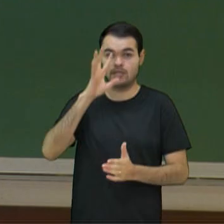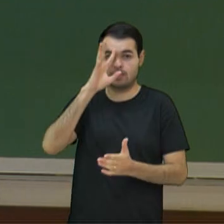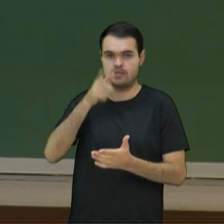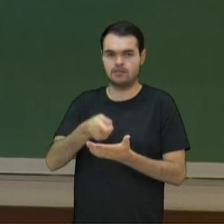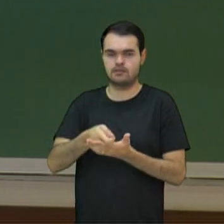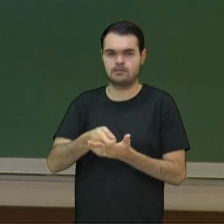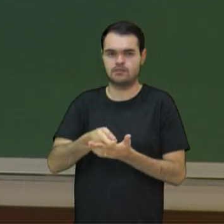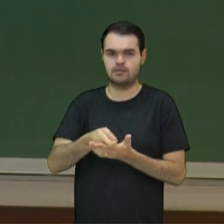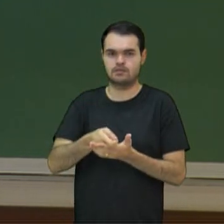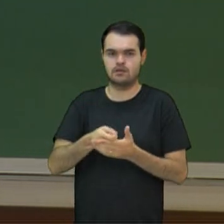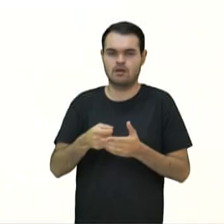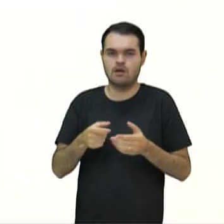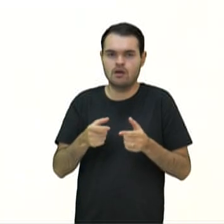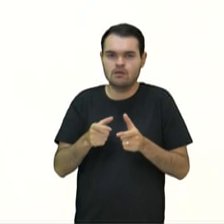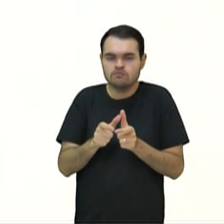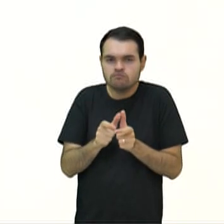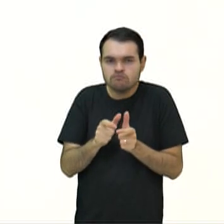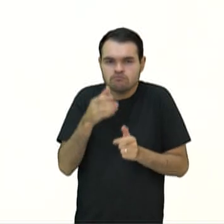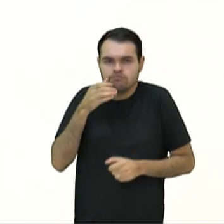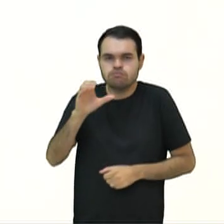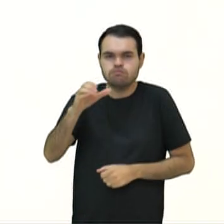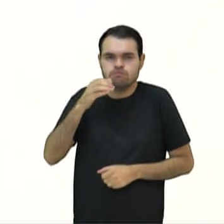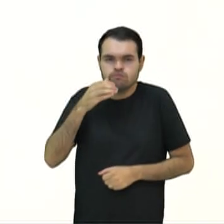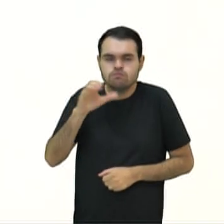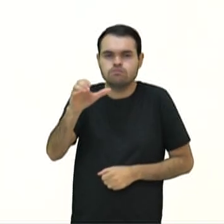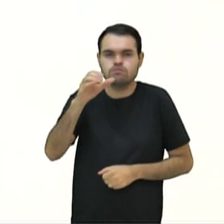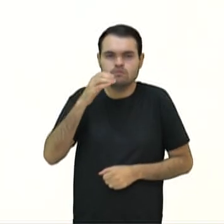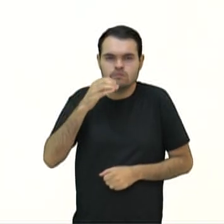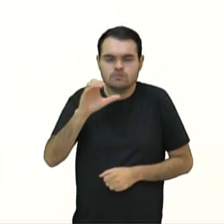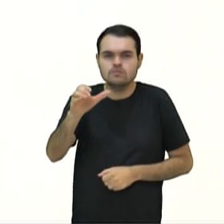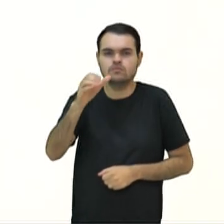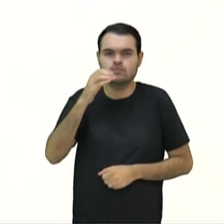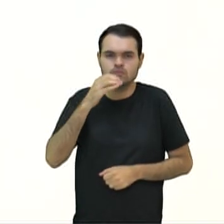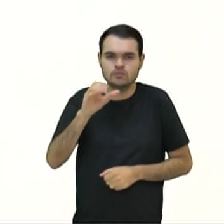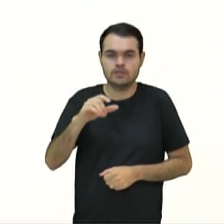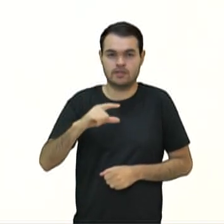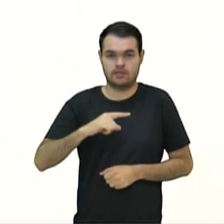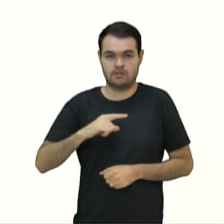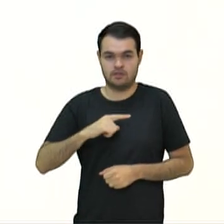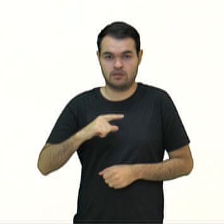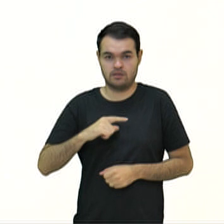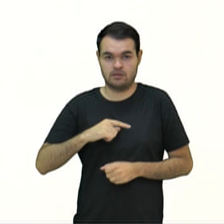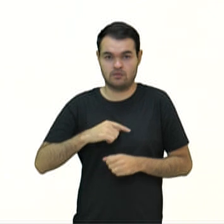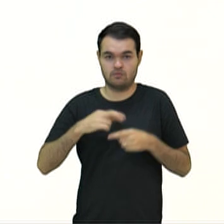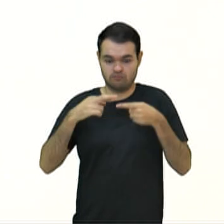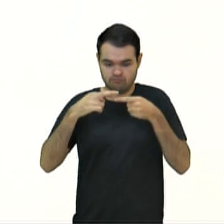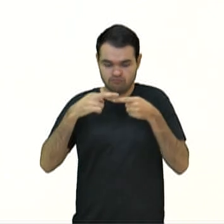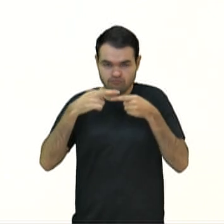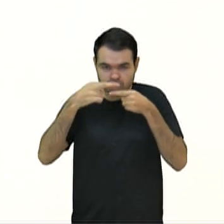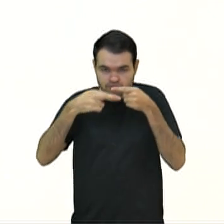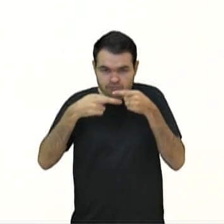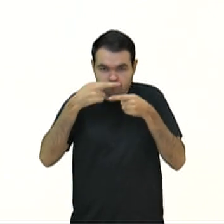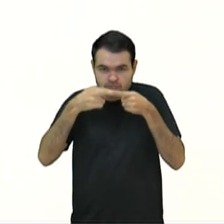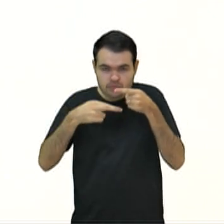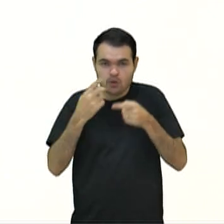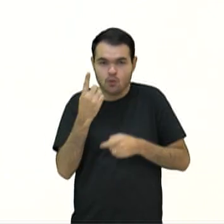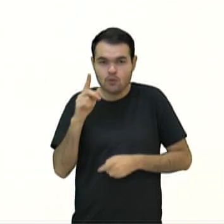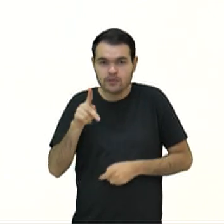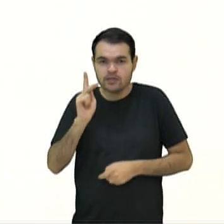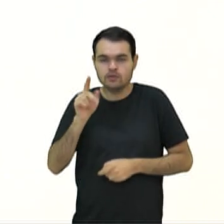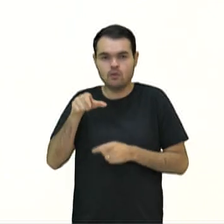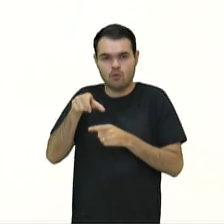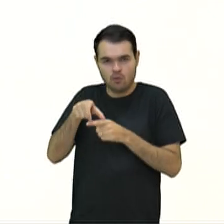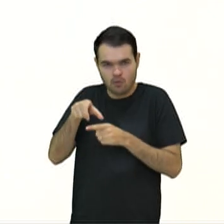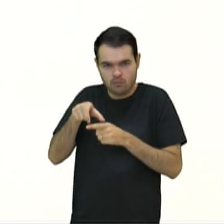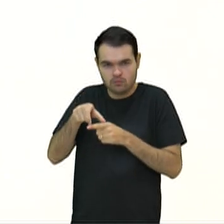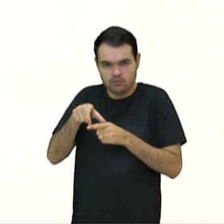Determine a corrente elétrica que flui por um resistor de 1 kΩ quando ele é